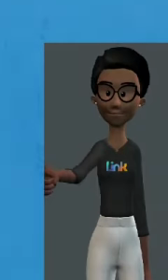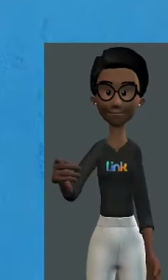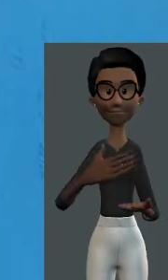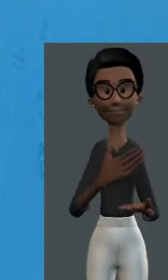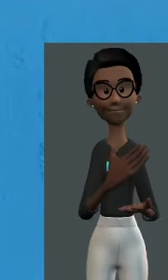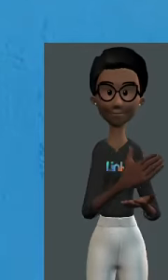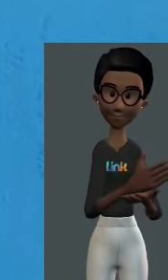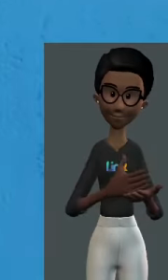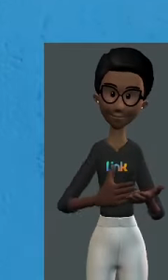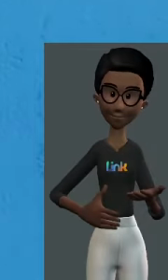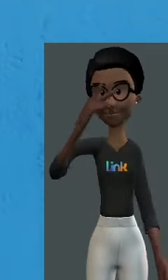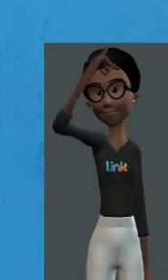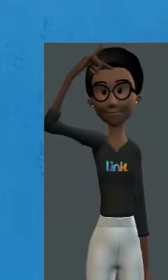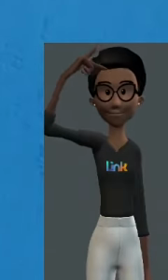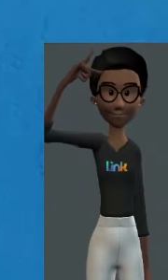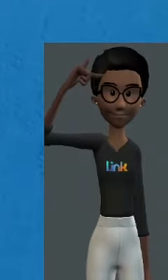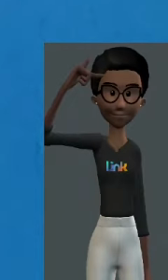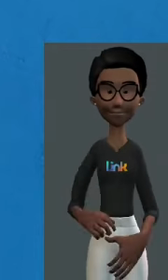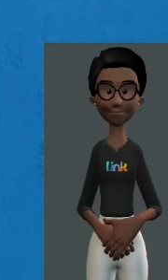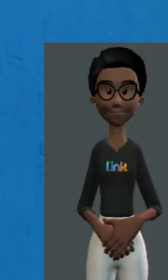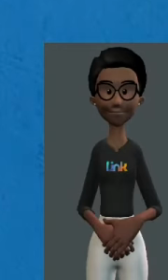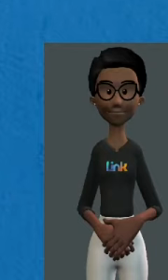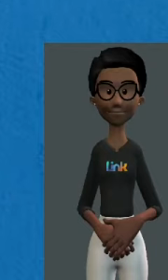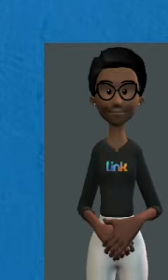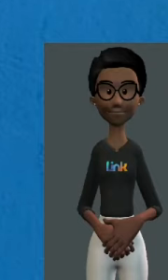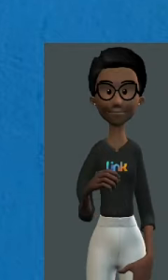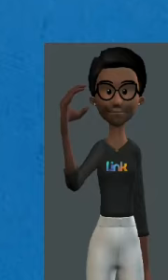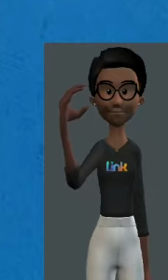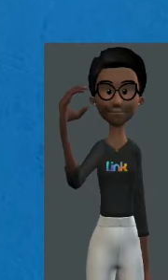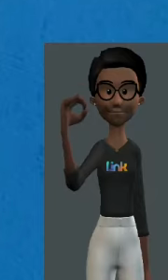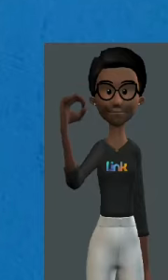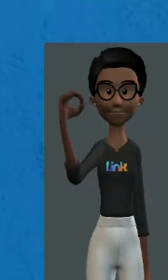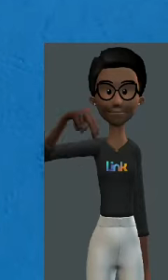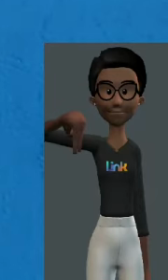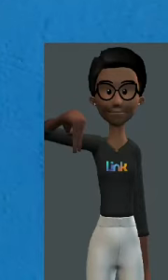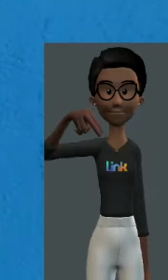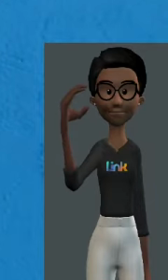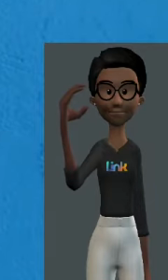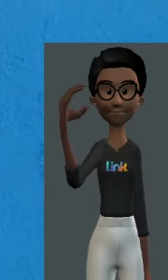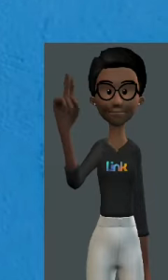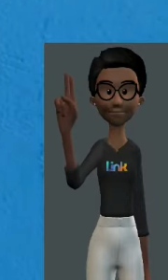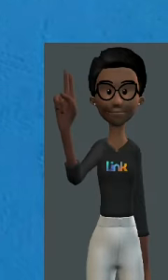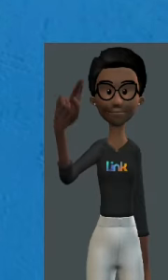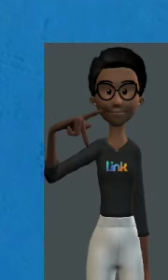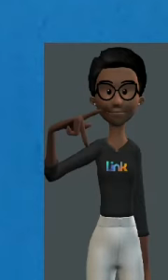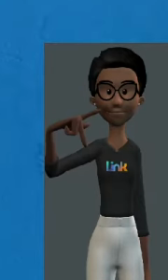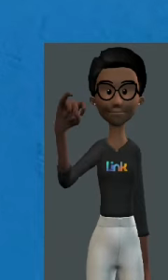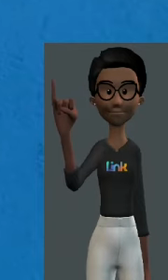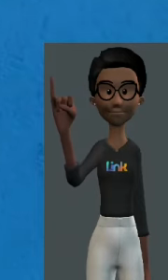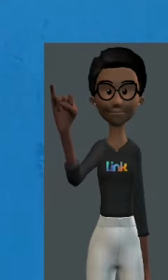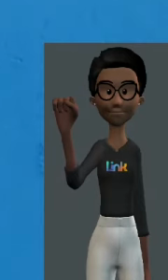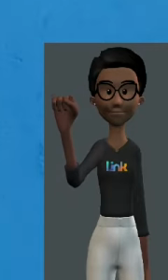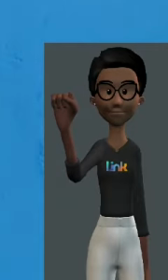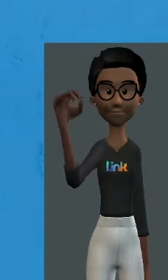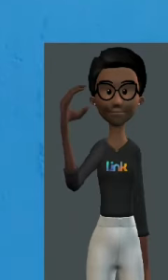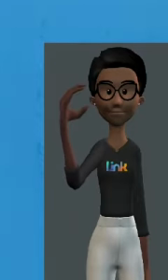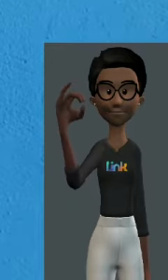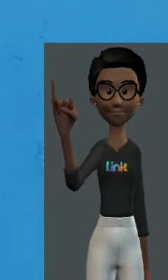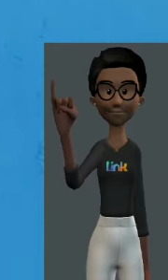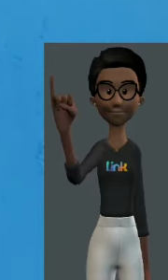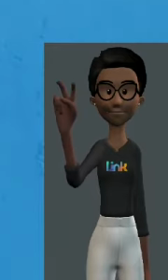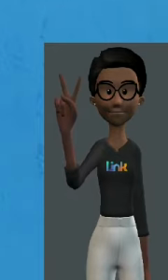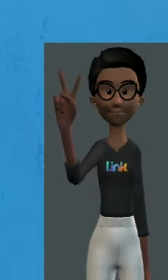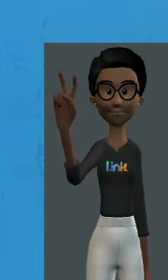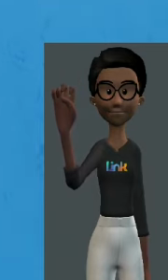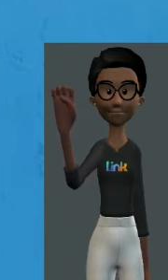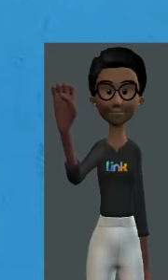uma seguindo o seu papel. Ele então desenvolve o conceito da cidade perfeita, que seria Calípolis, que é justamente